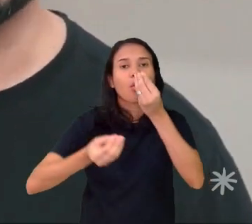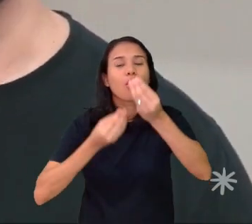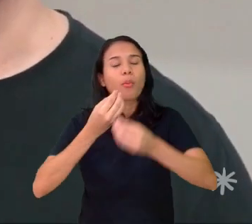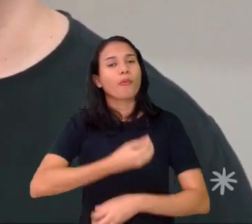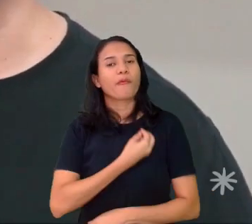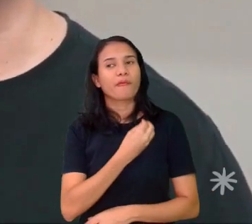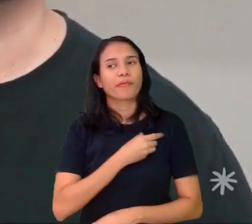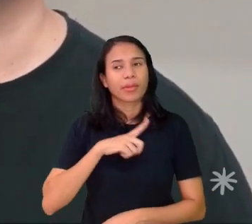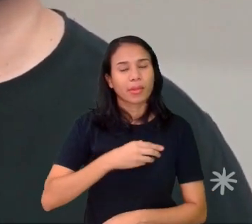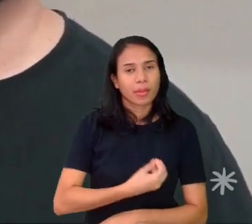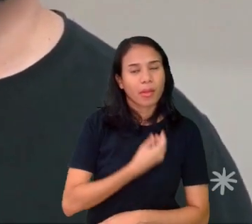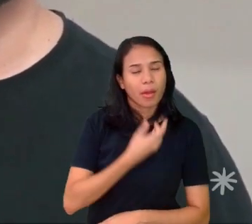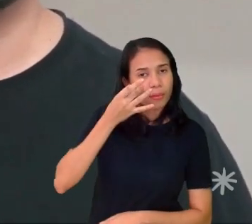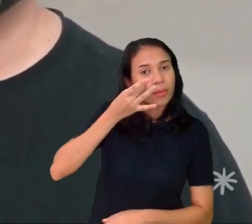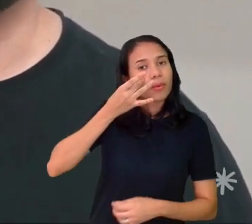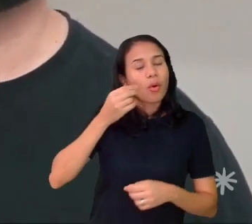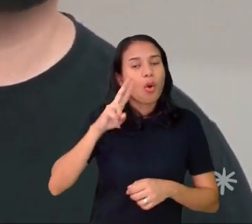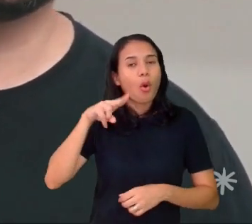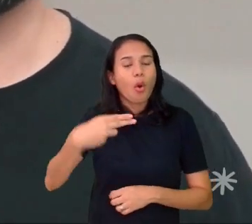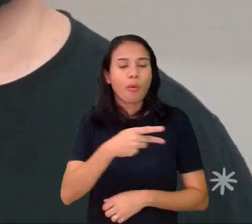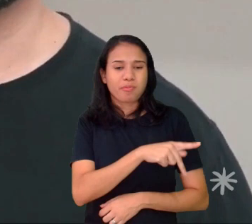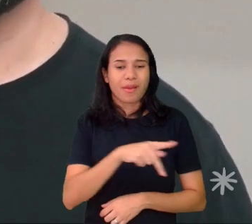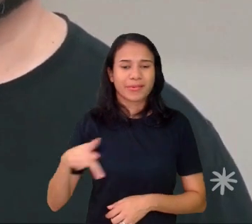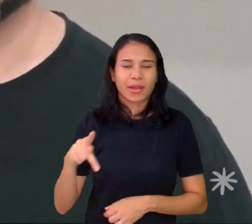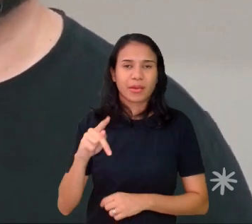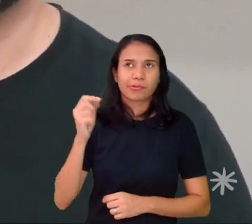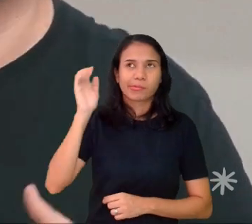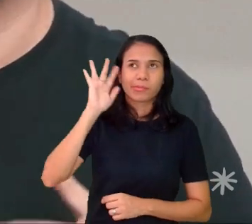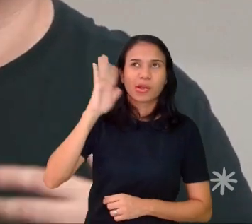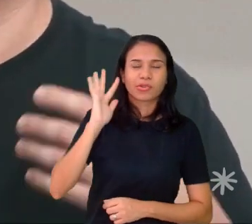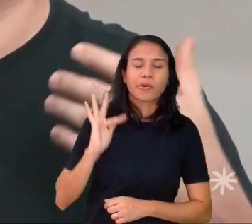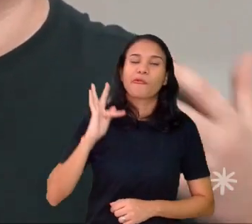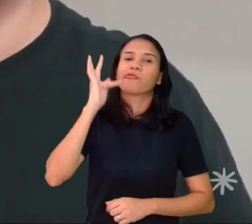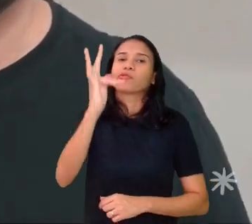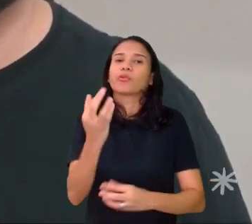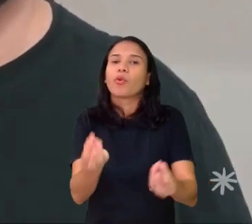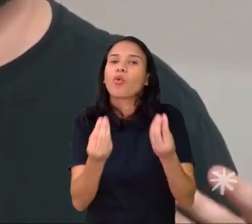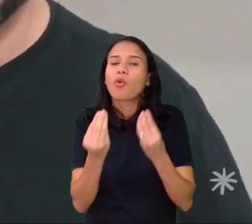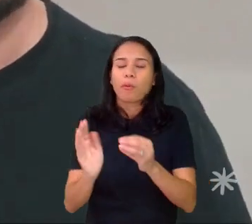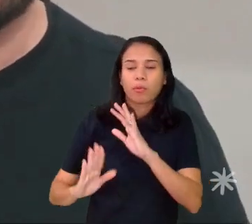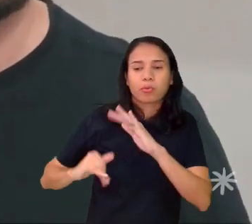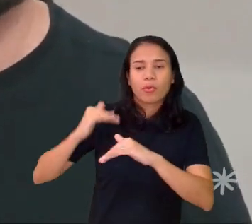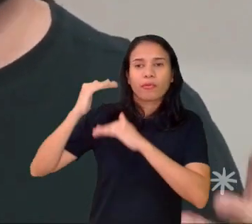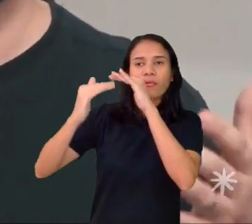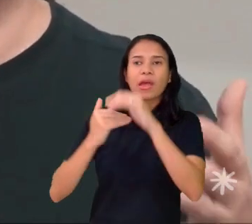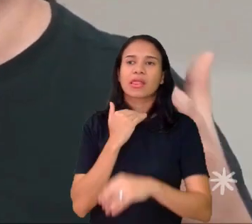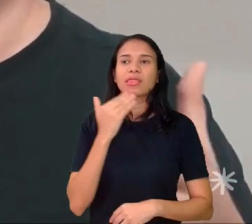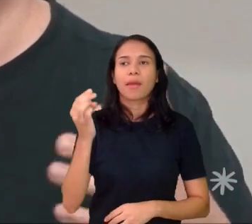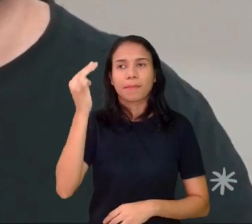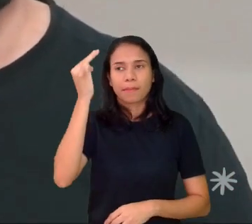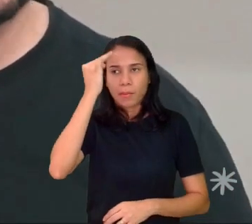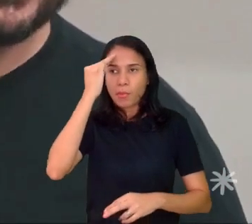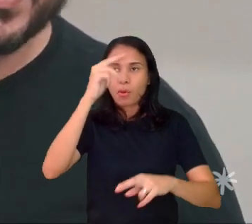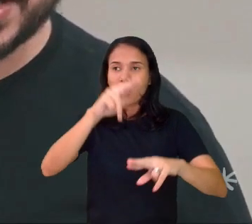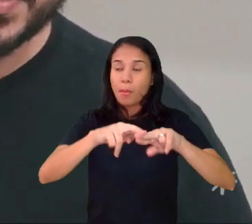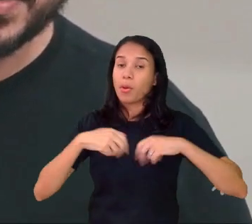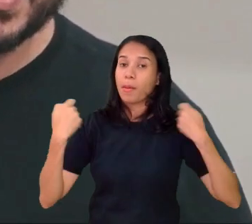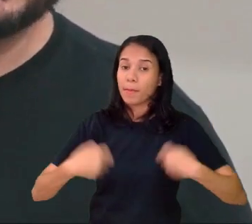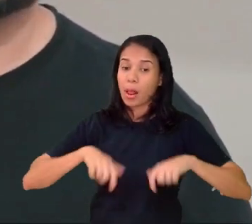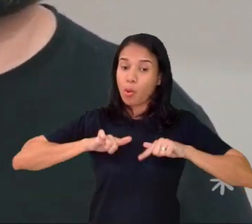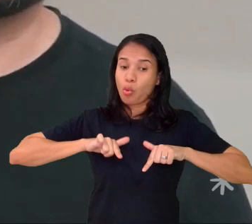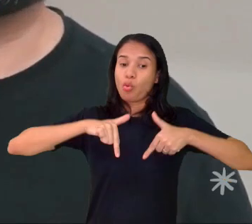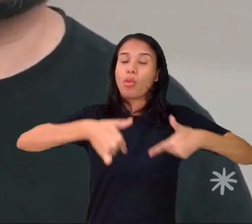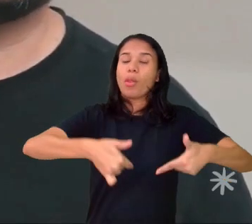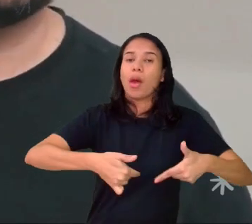no presente, muito menos se precaver do que pode acontecer no futuro. A gente não tem como crescer sem memórias. Por isso precisamos lutar por